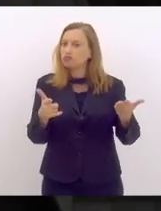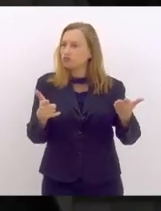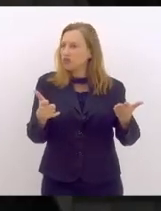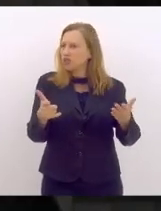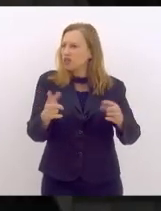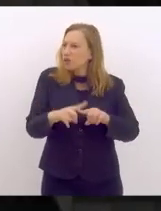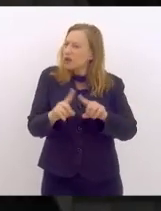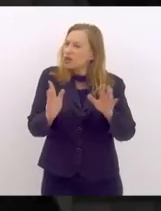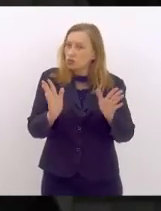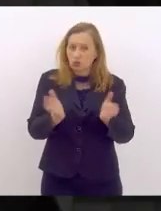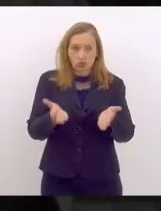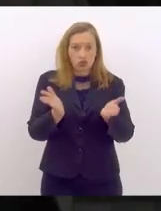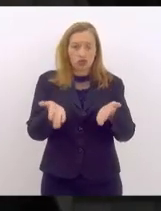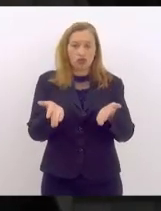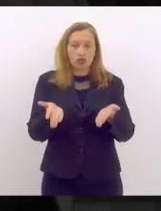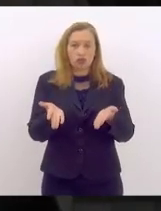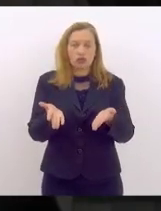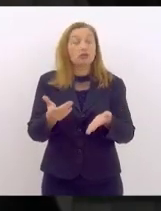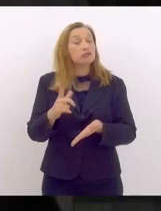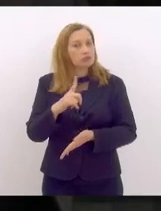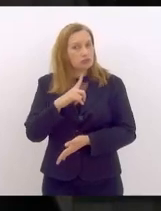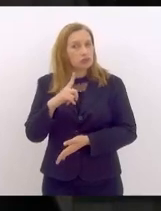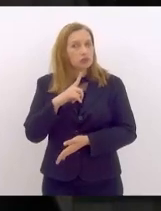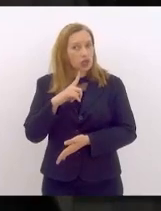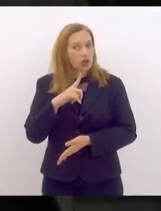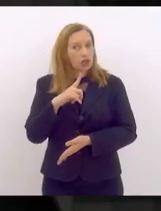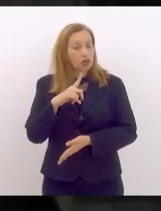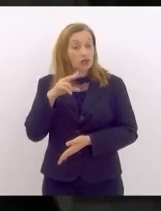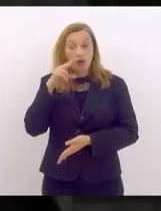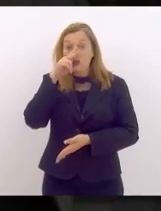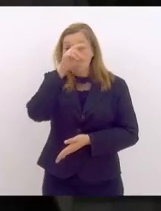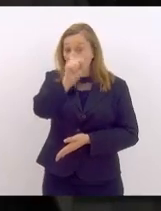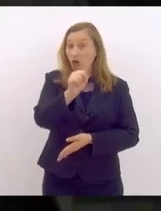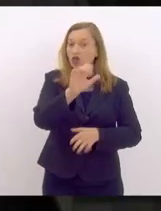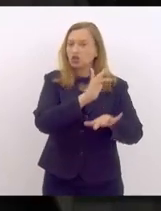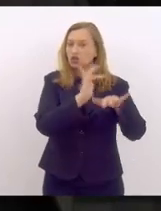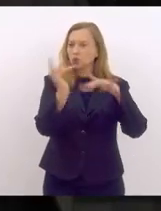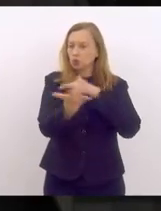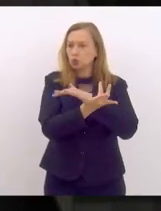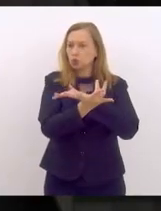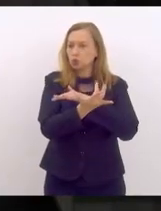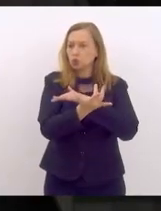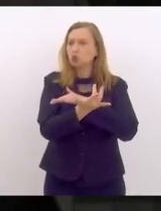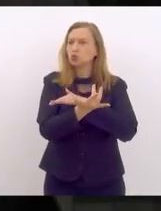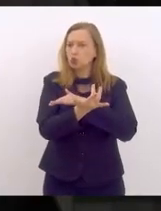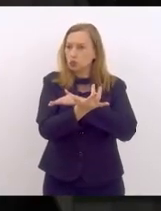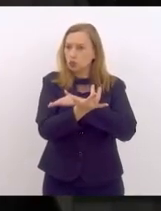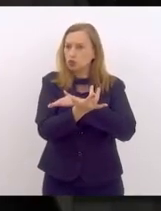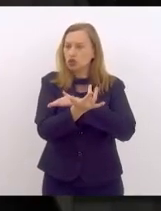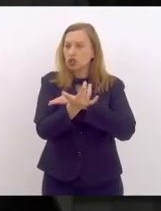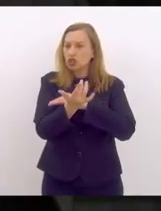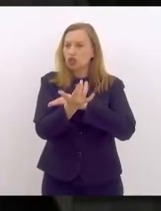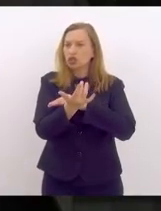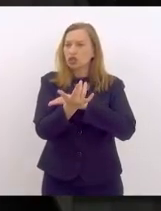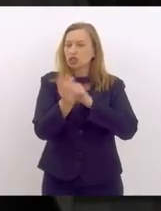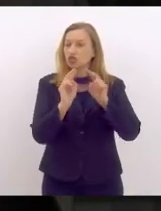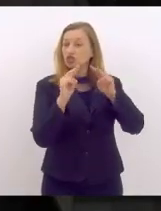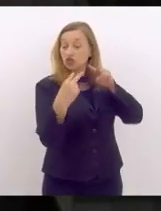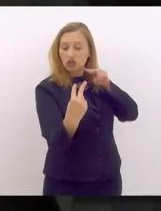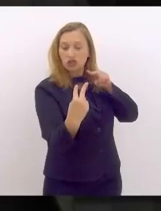mas hoje existe uma mídia fortíssima que a mídia digital